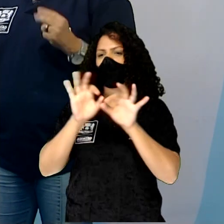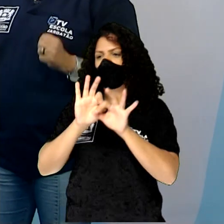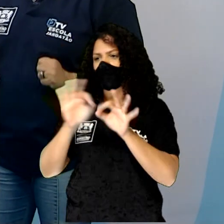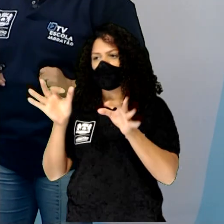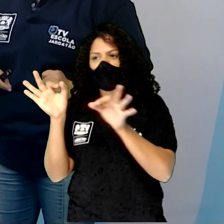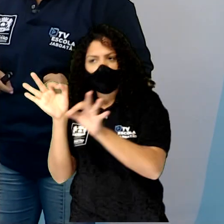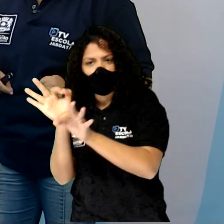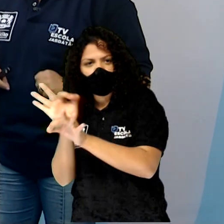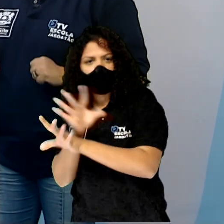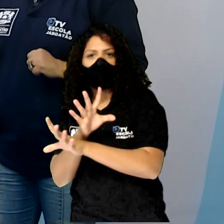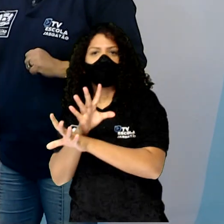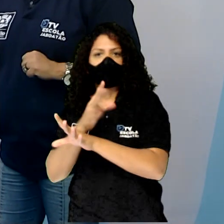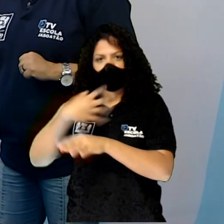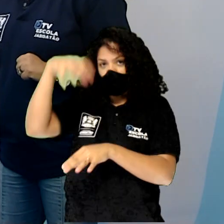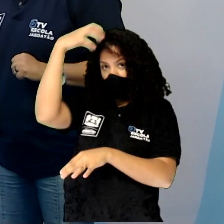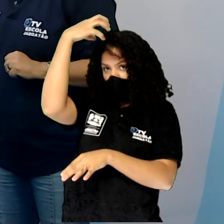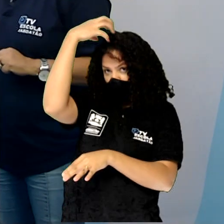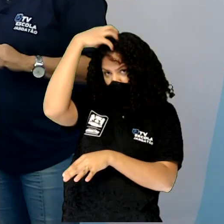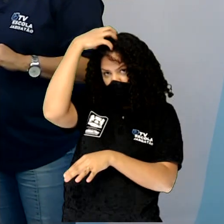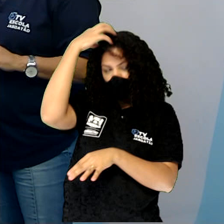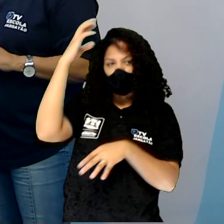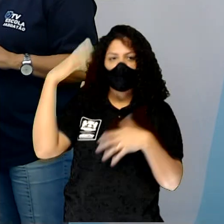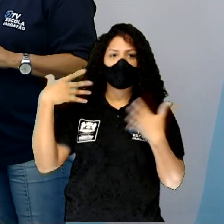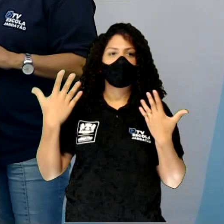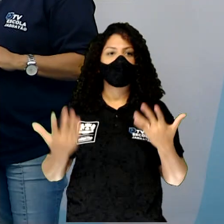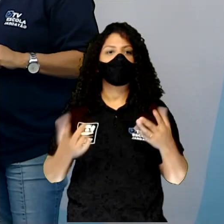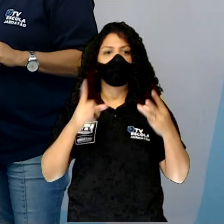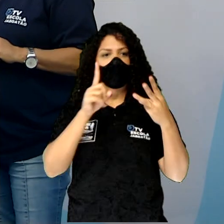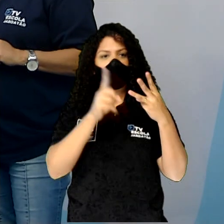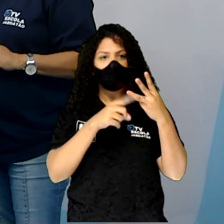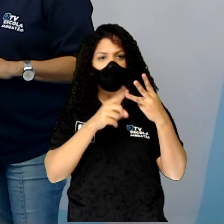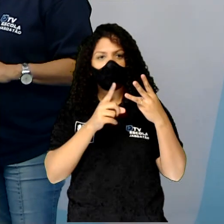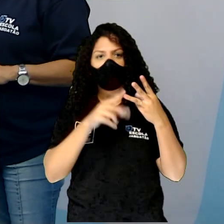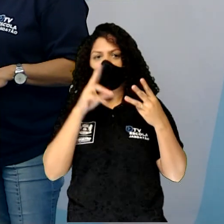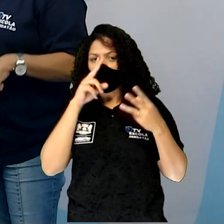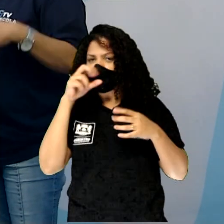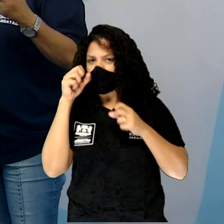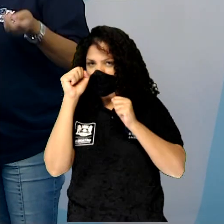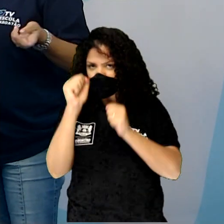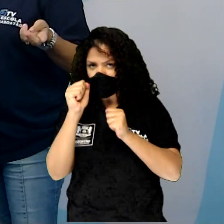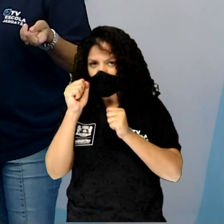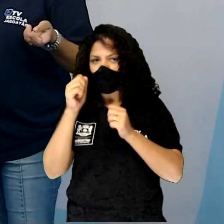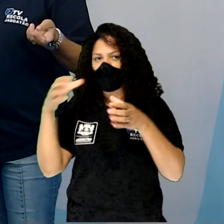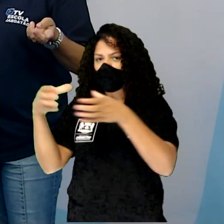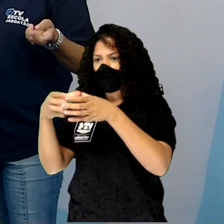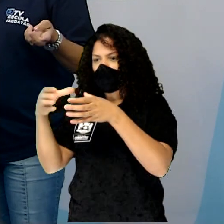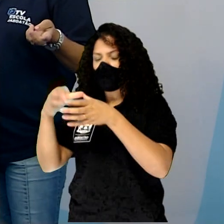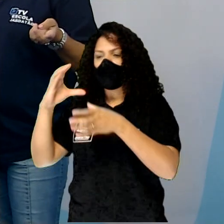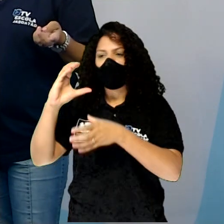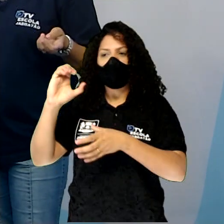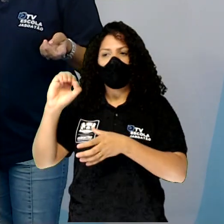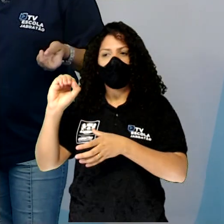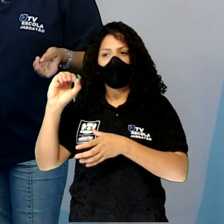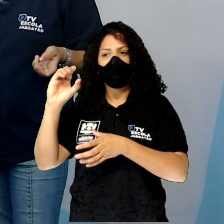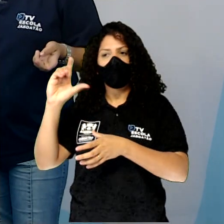outras coisas mais. O fortalecimento da elite colonial, certo? E o pacto colonial.